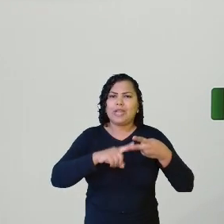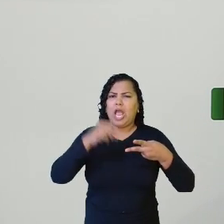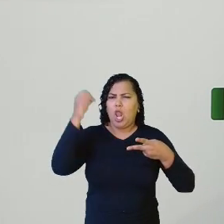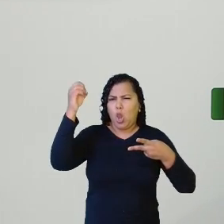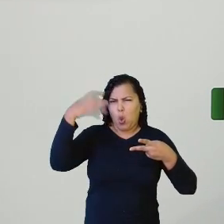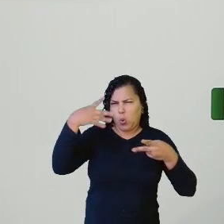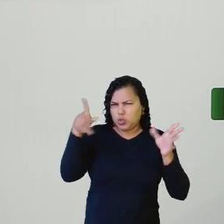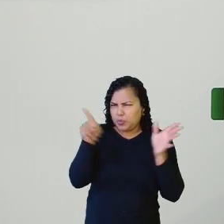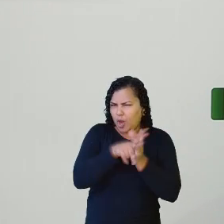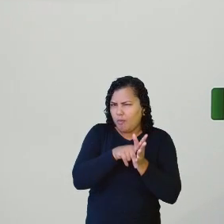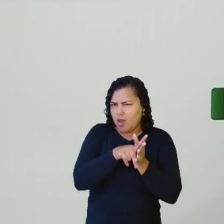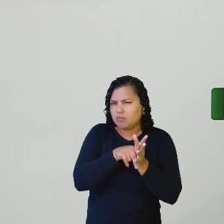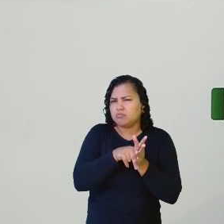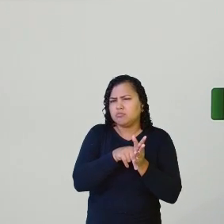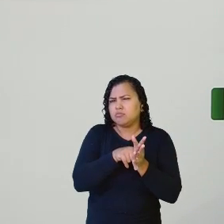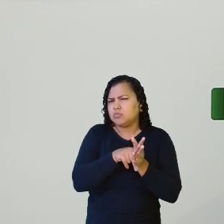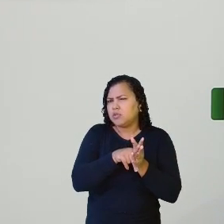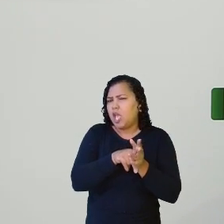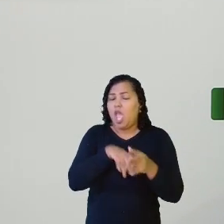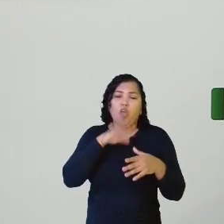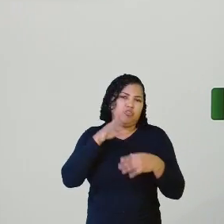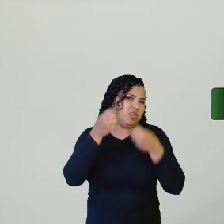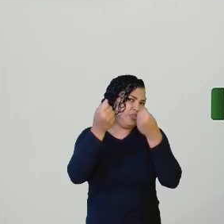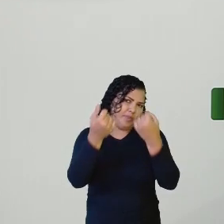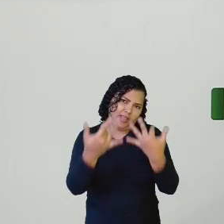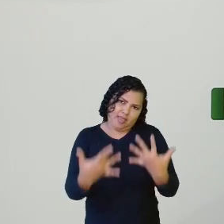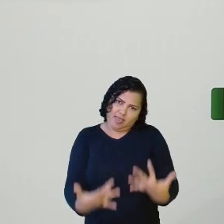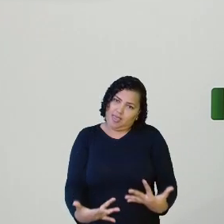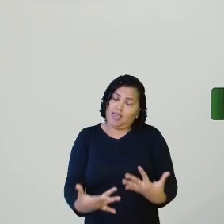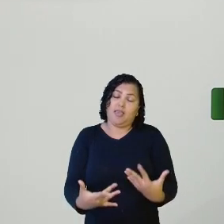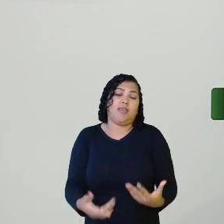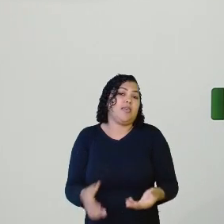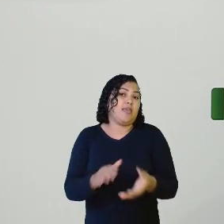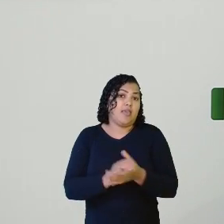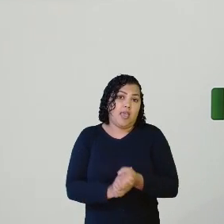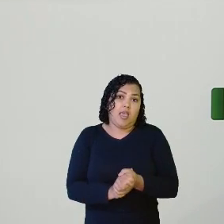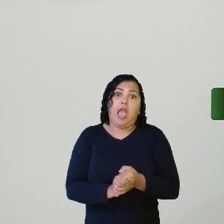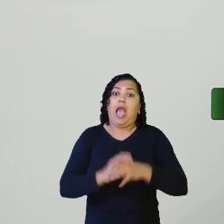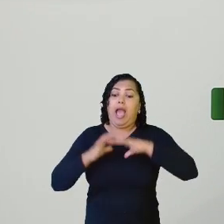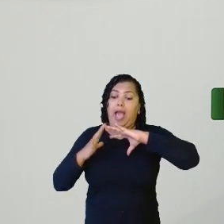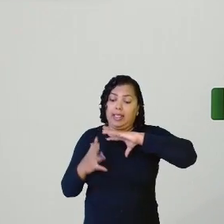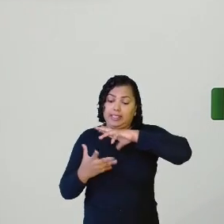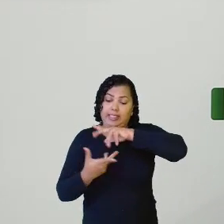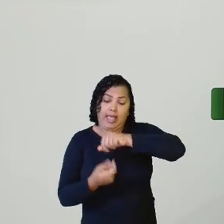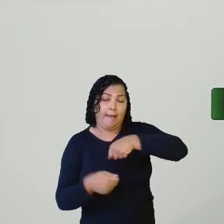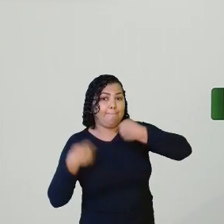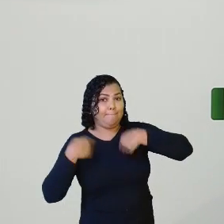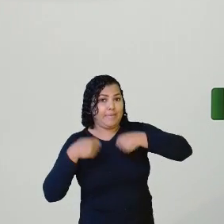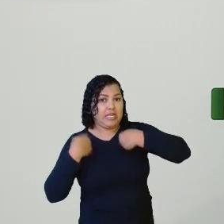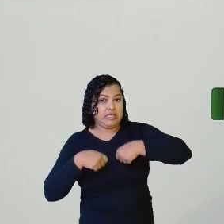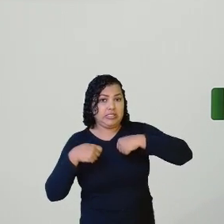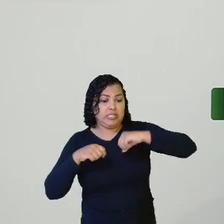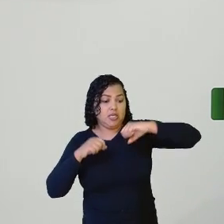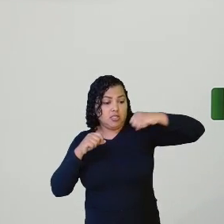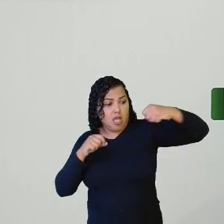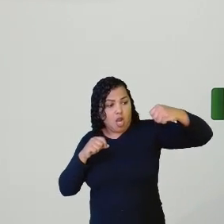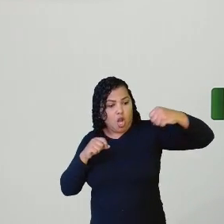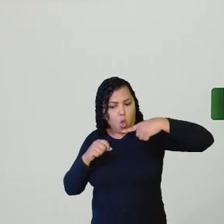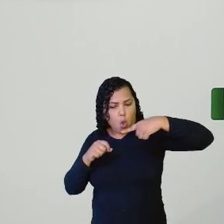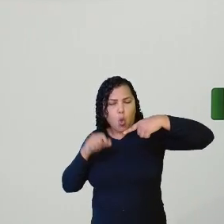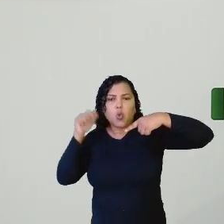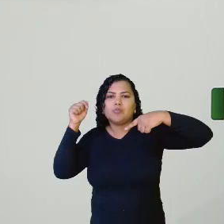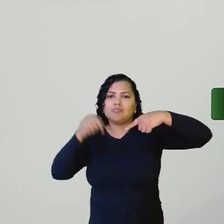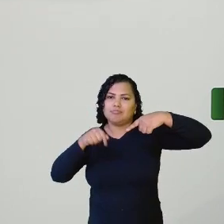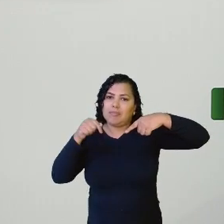própria. Tem luz própria, minha gente? Eu passei a aula todinha falando para vocês aqui que a Terra precisa do Sol para ter